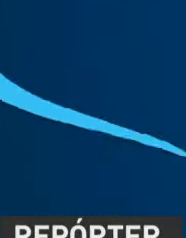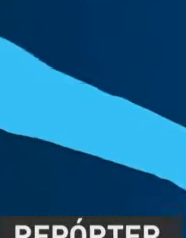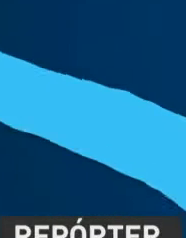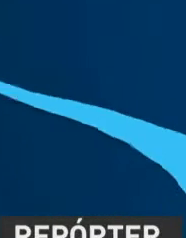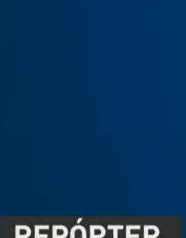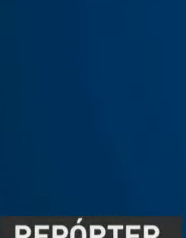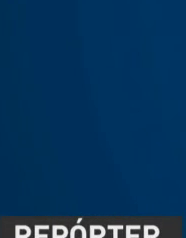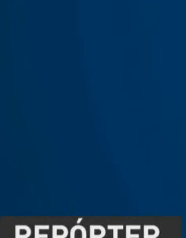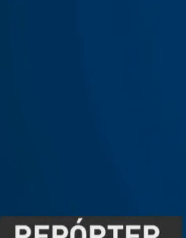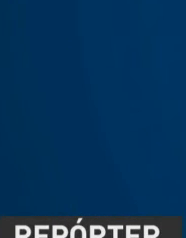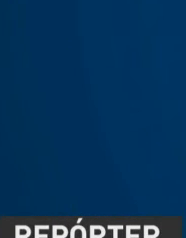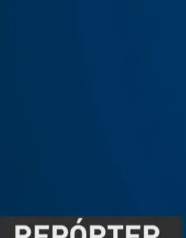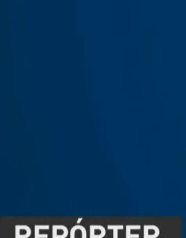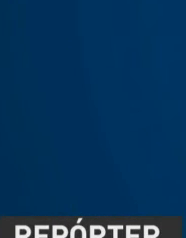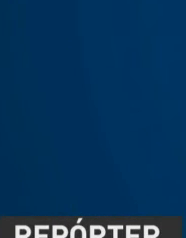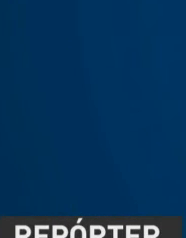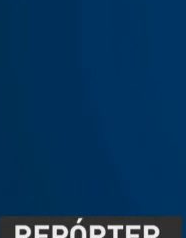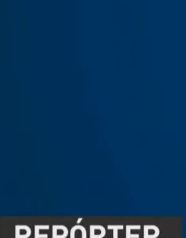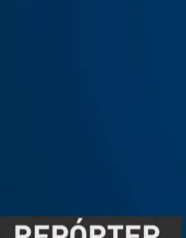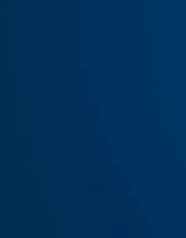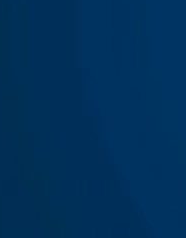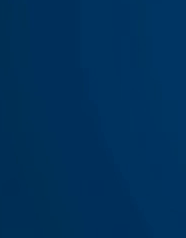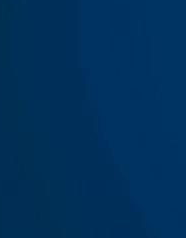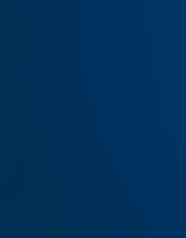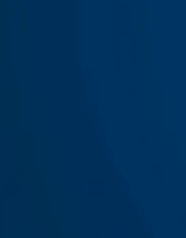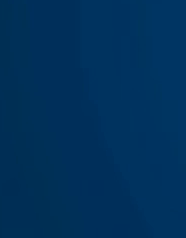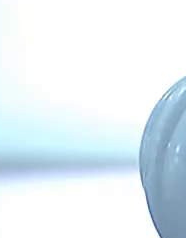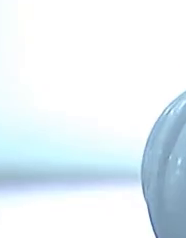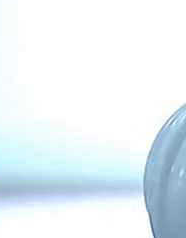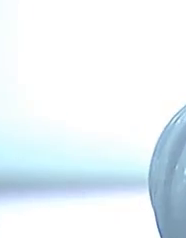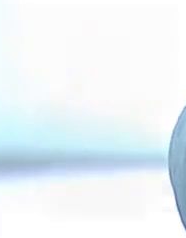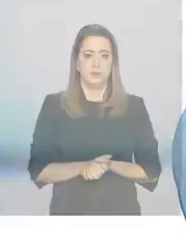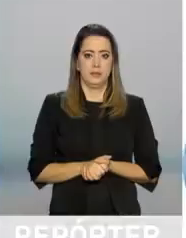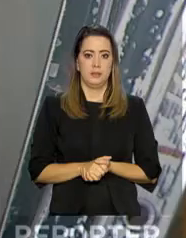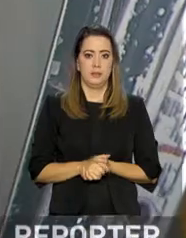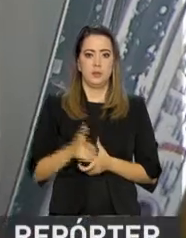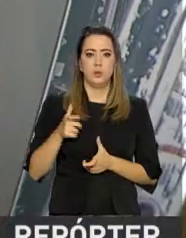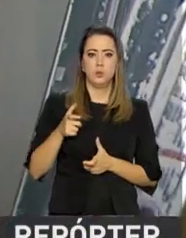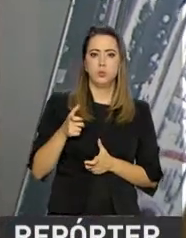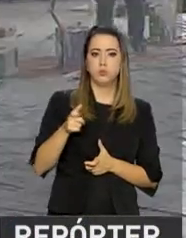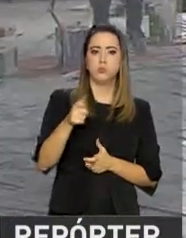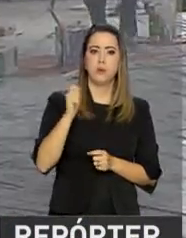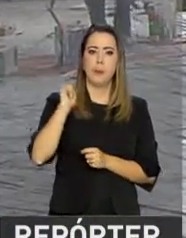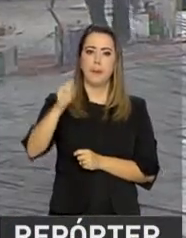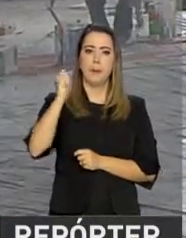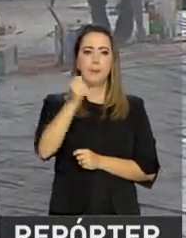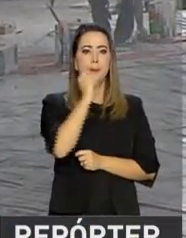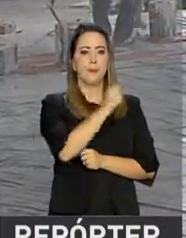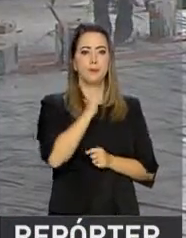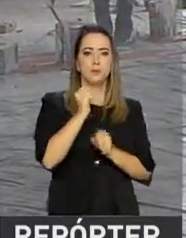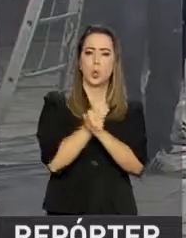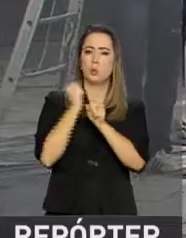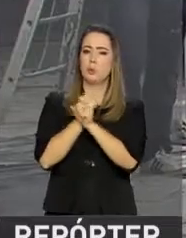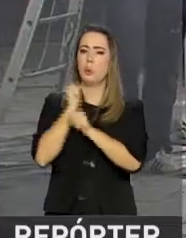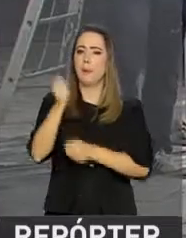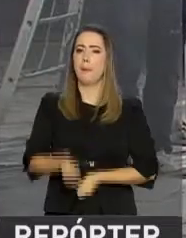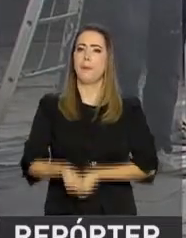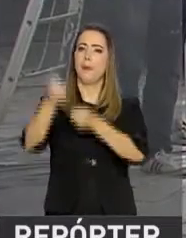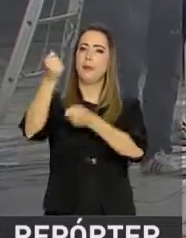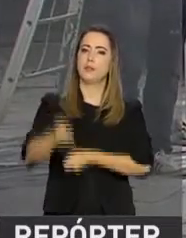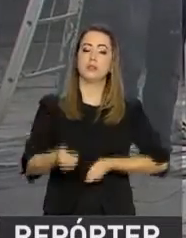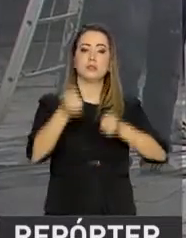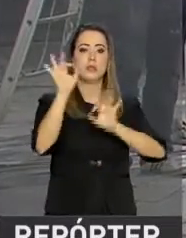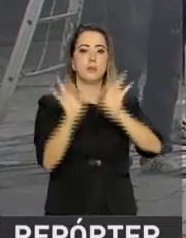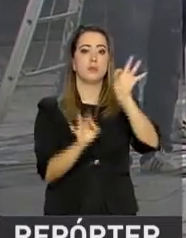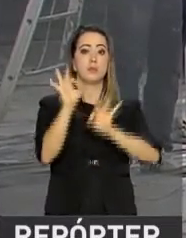vem aí o 8º fórum mundial da água furadeiras martelos e muita tinta o trabalho para